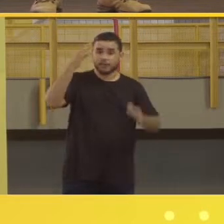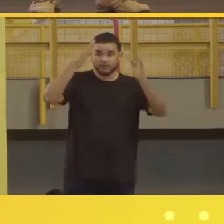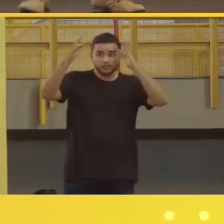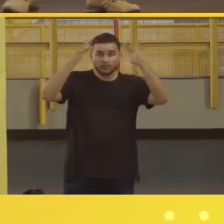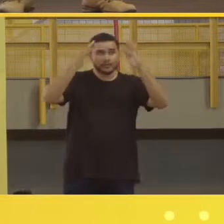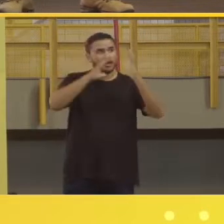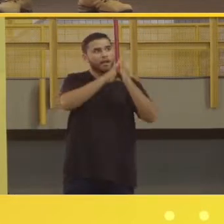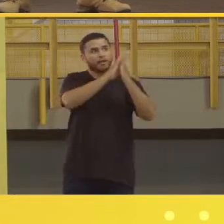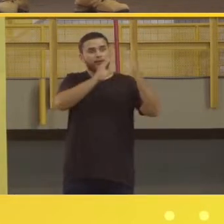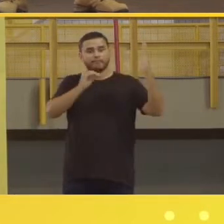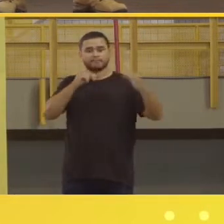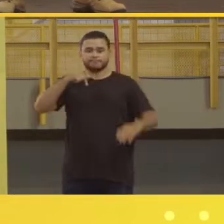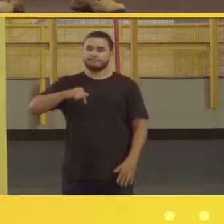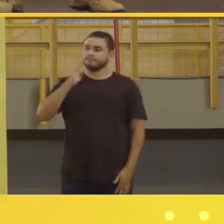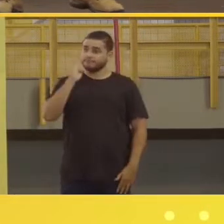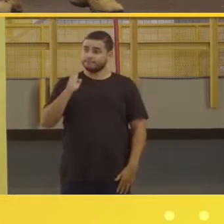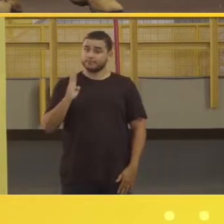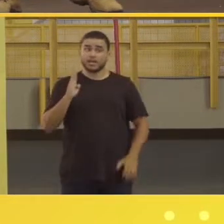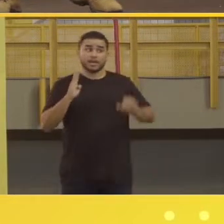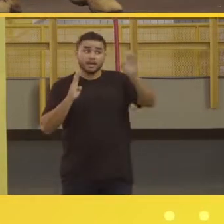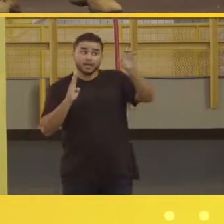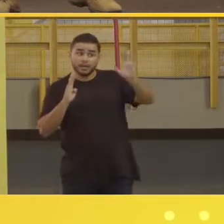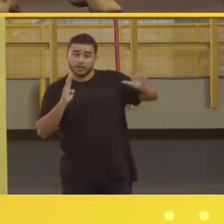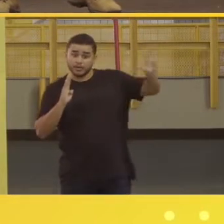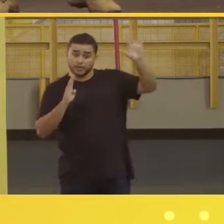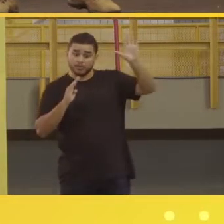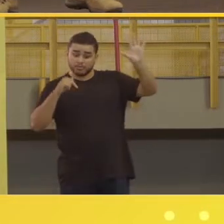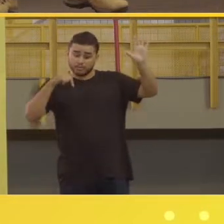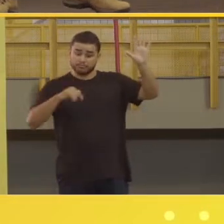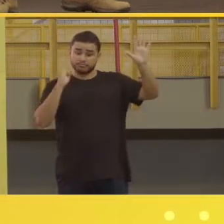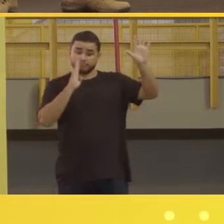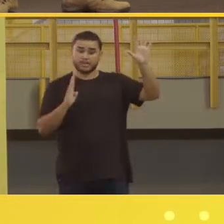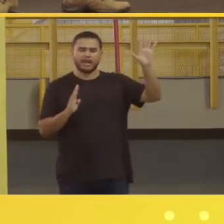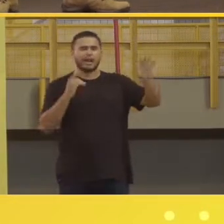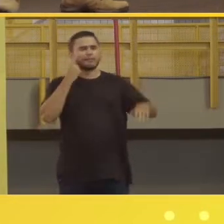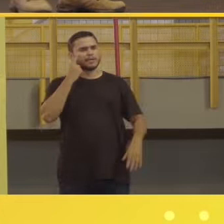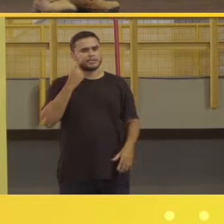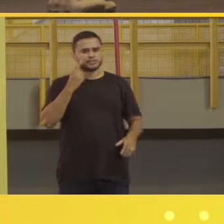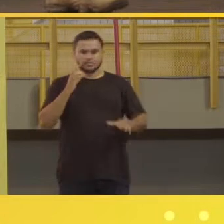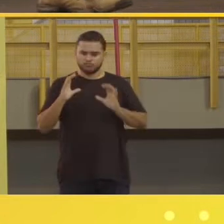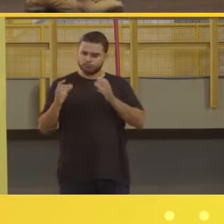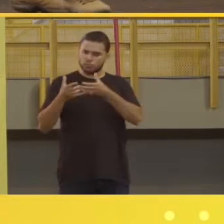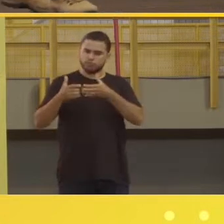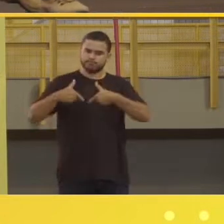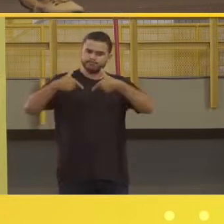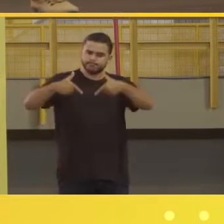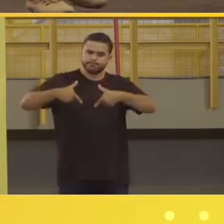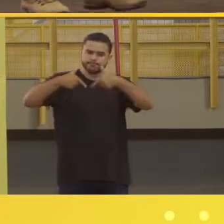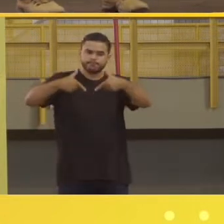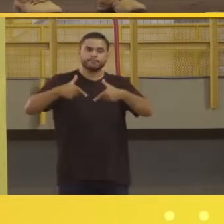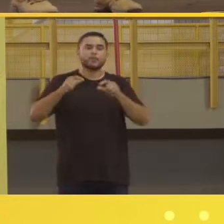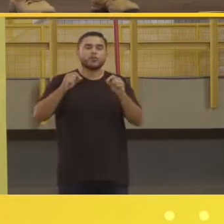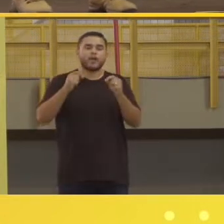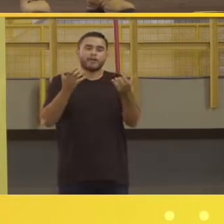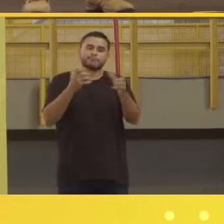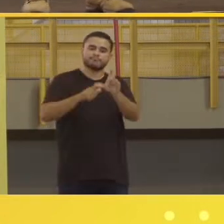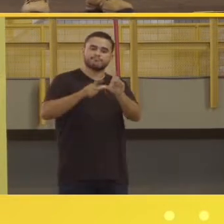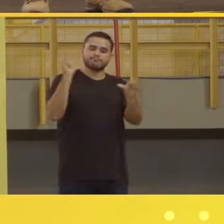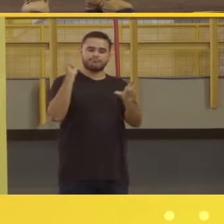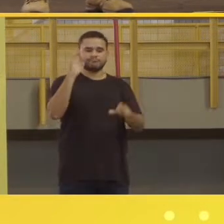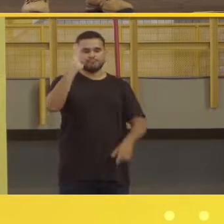sobre a independência não é apenas um tema histórico, é sobretudo falar também de uma perspectiva filosófica